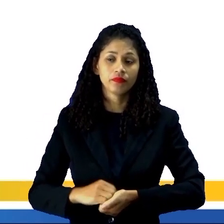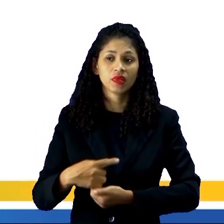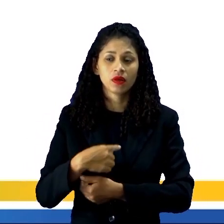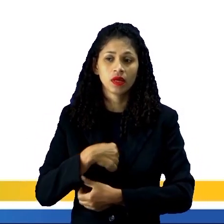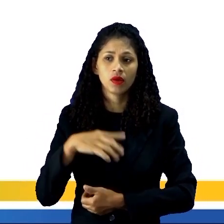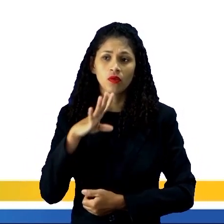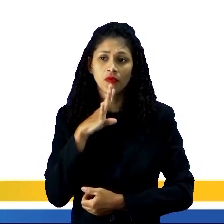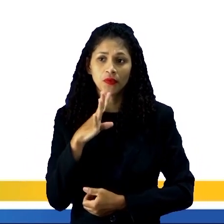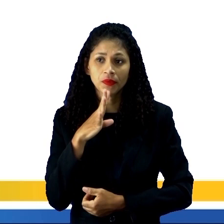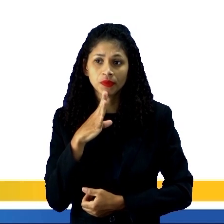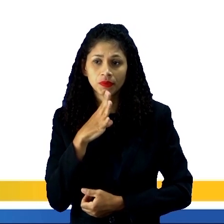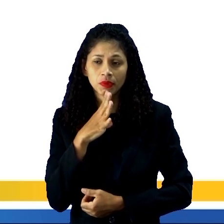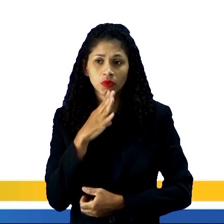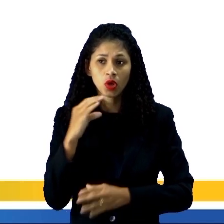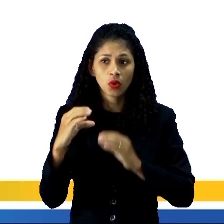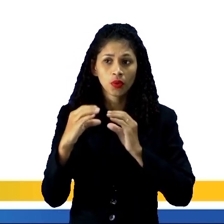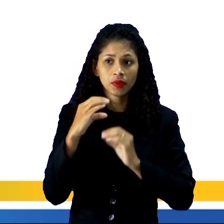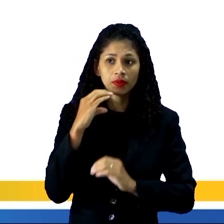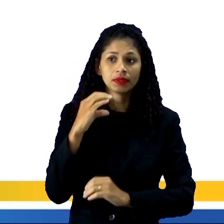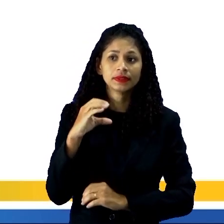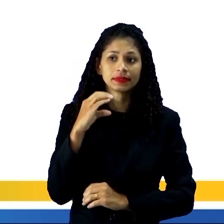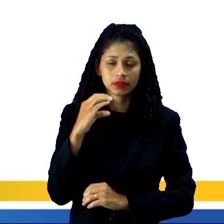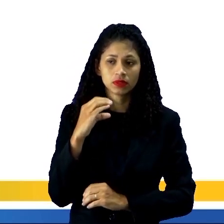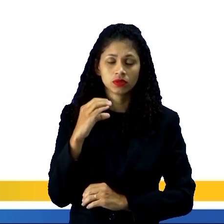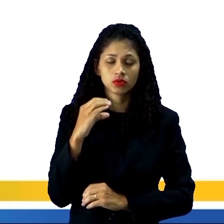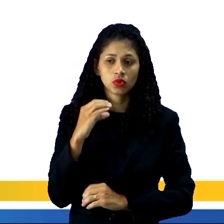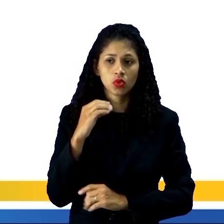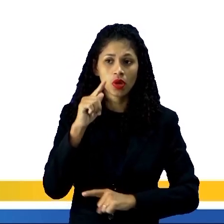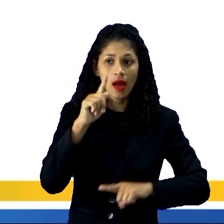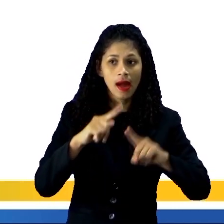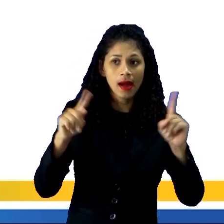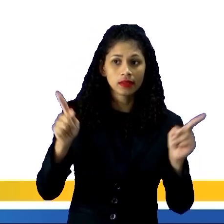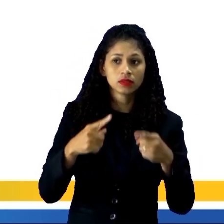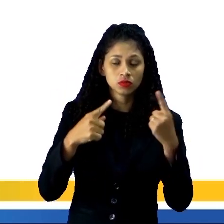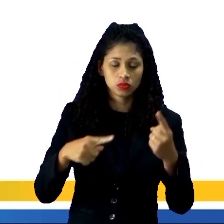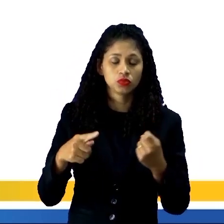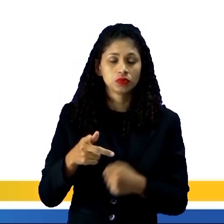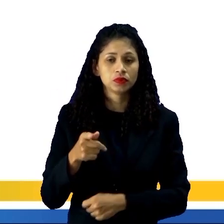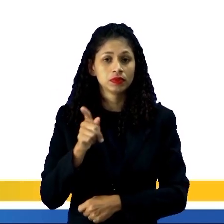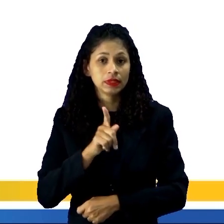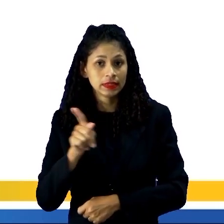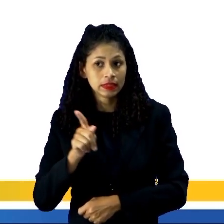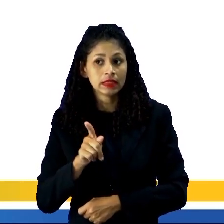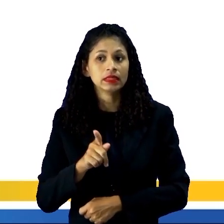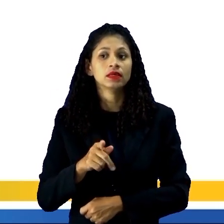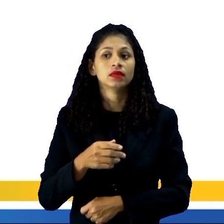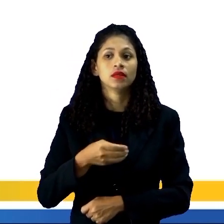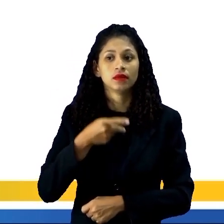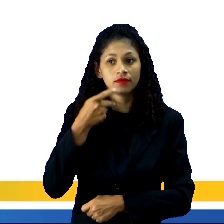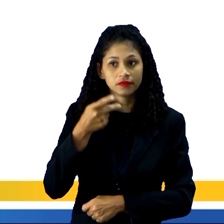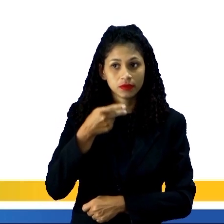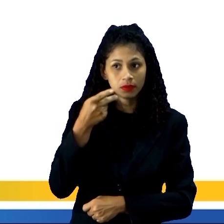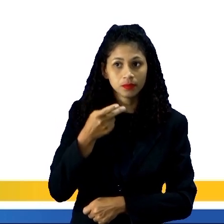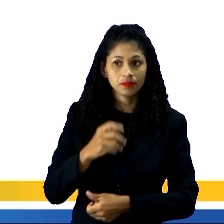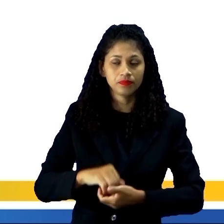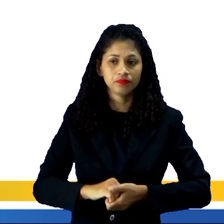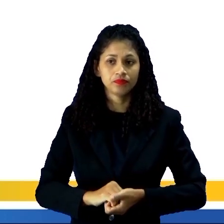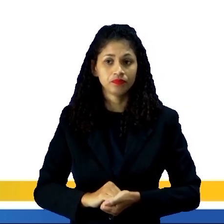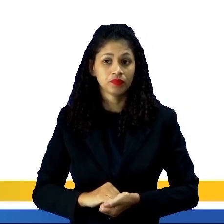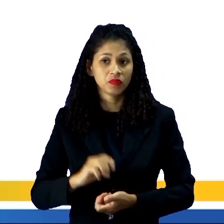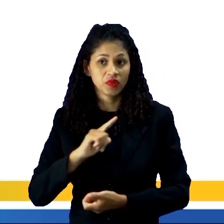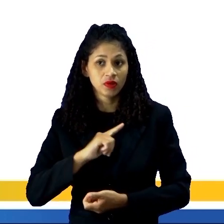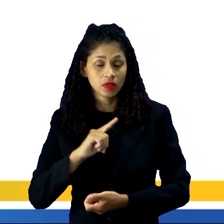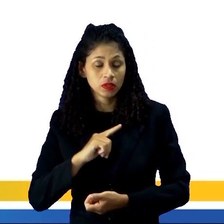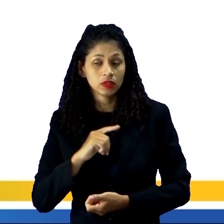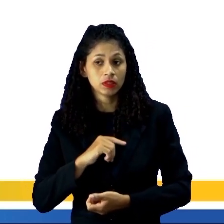Eu conheço os cantores e as músicas que ela mencionou. Então, nós temos ali cantores, que